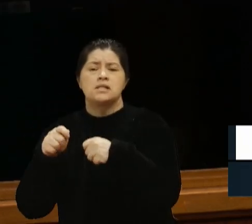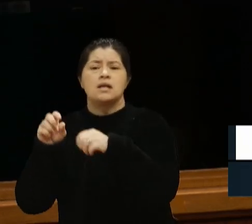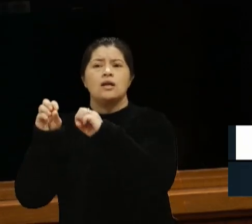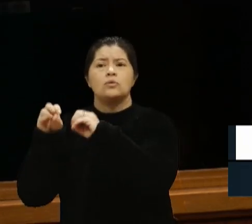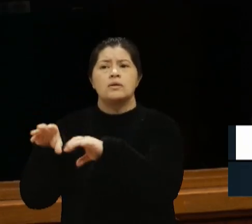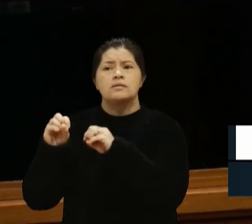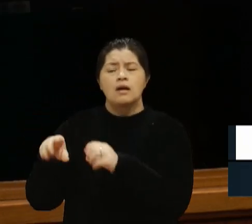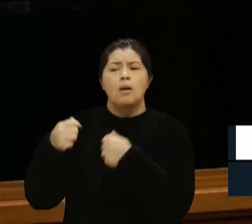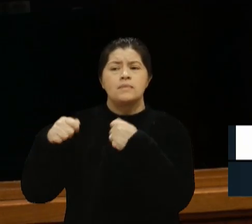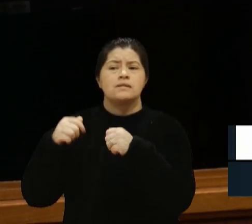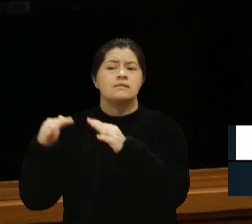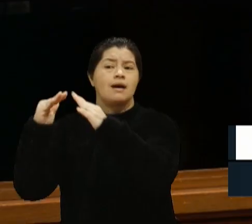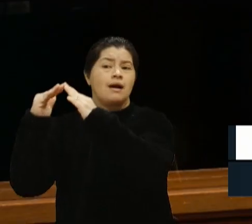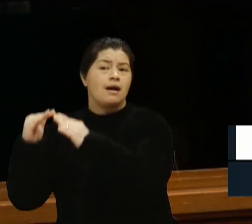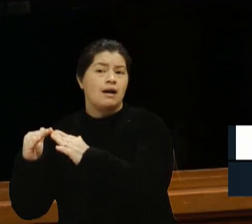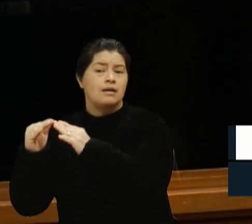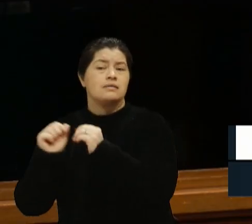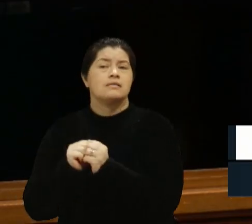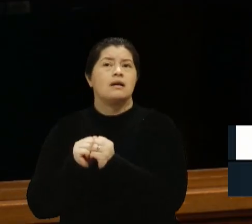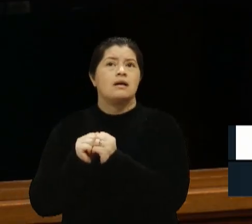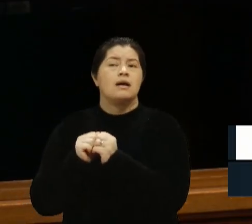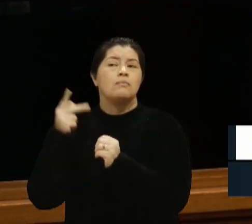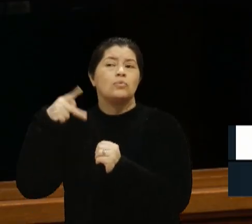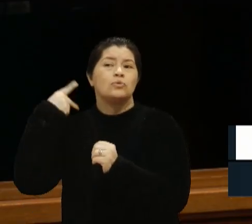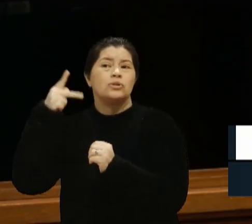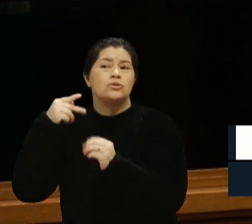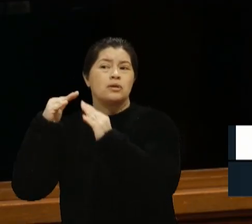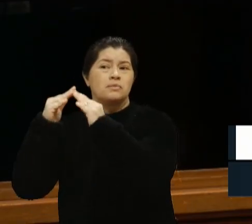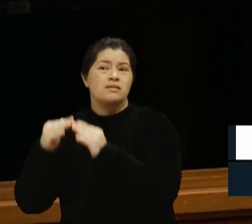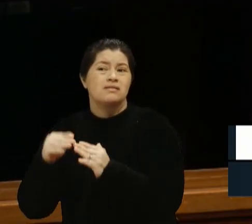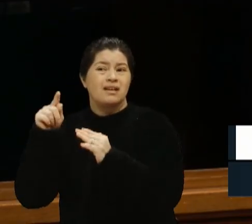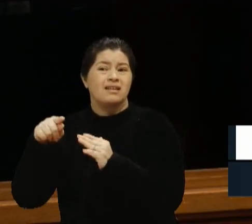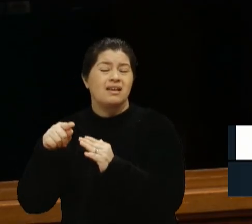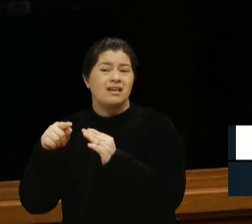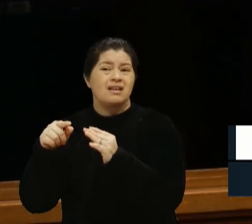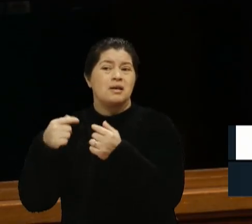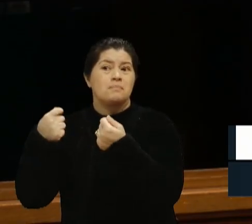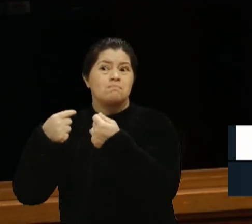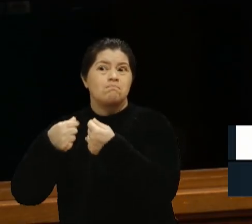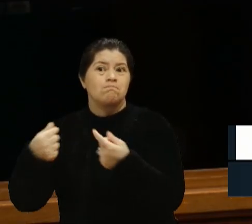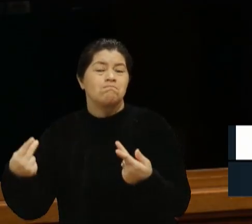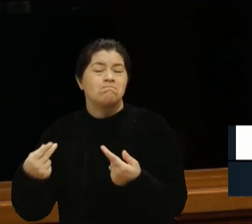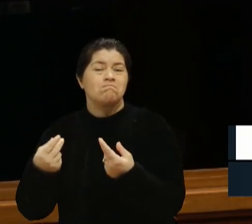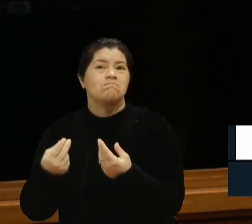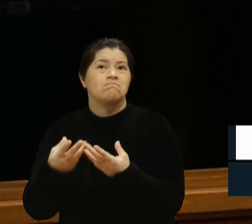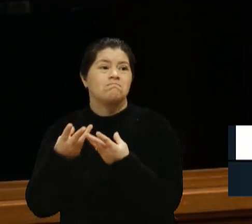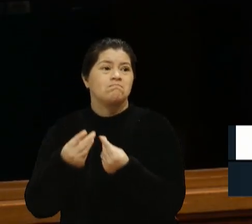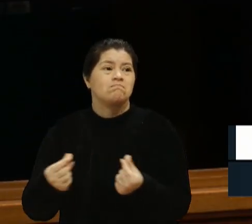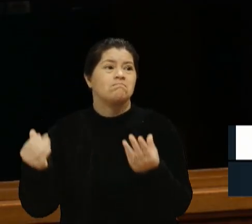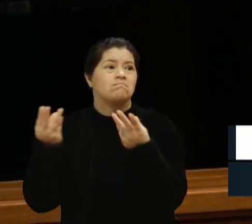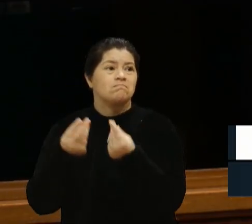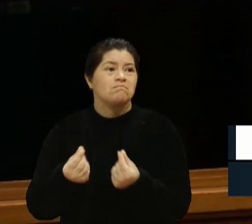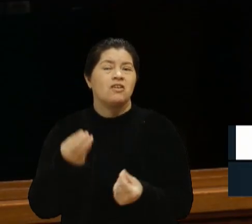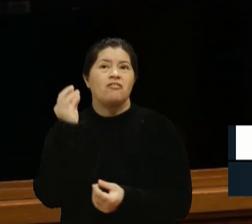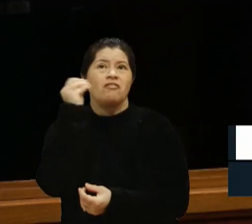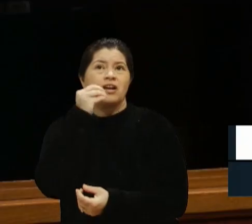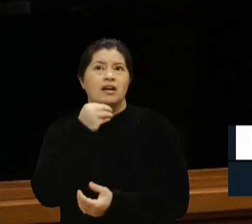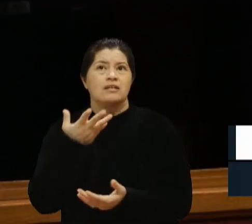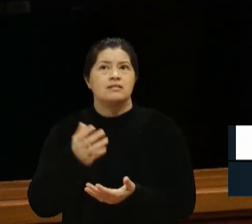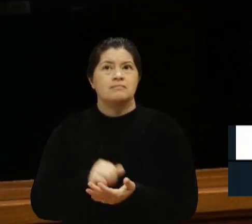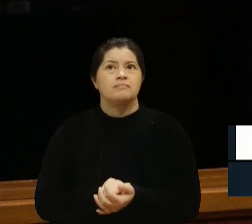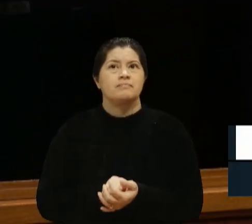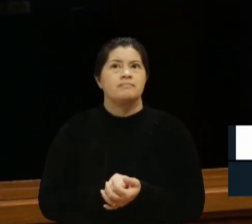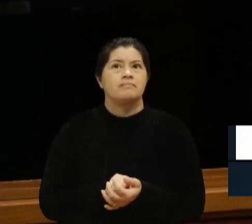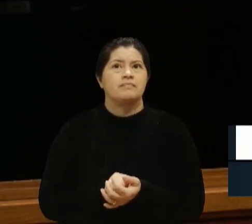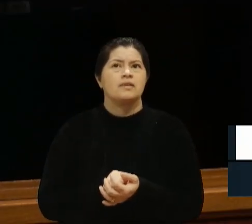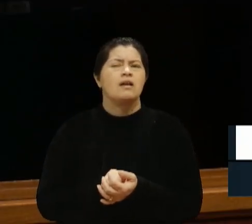de habitação. A política de habitação na nossa cidade é extremamente deficitária, e quase impossível uma pessoa ter acesso à casa, né?